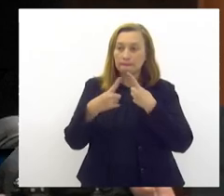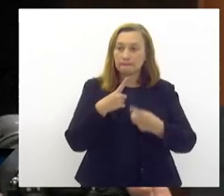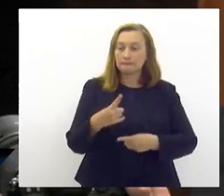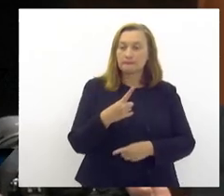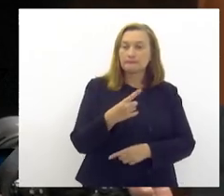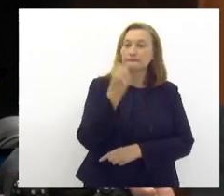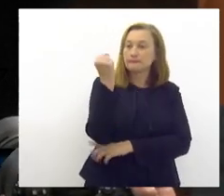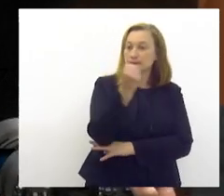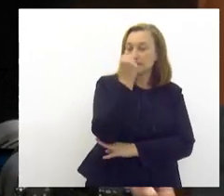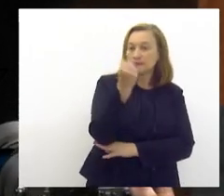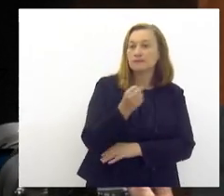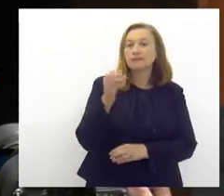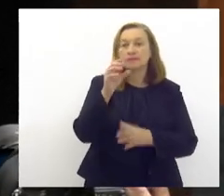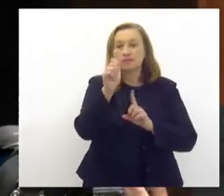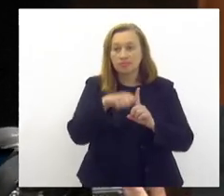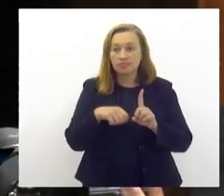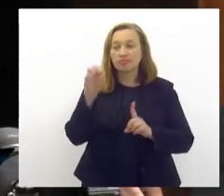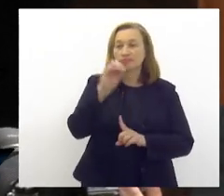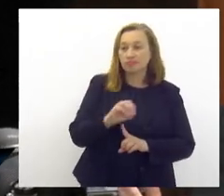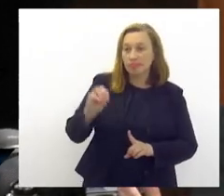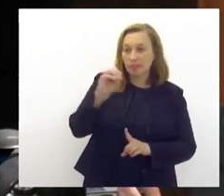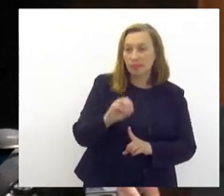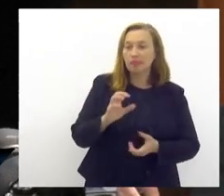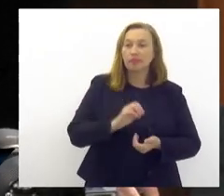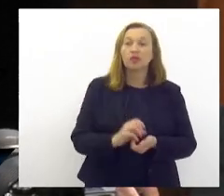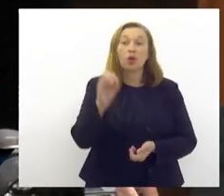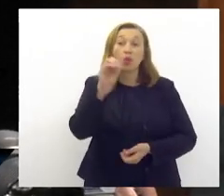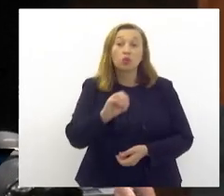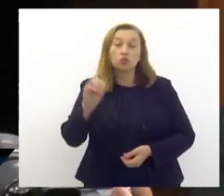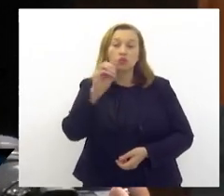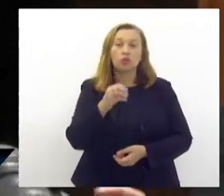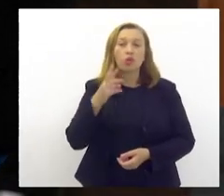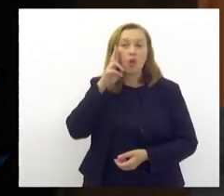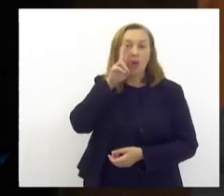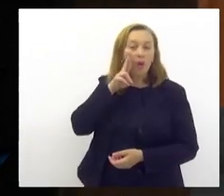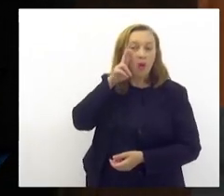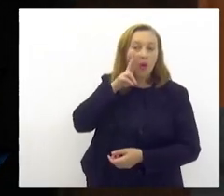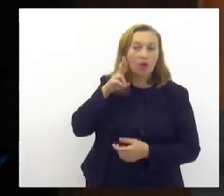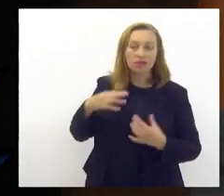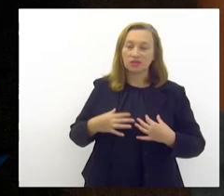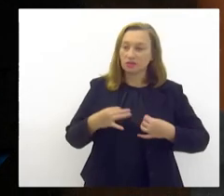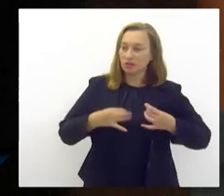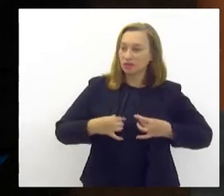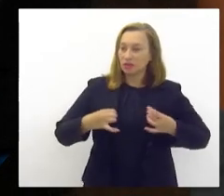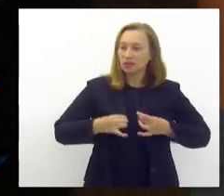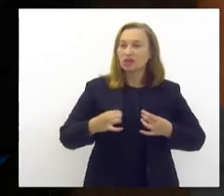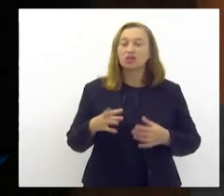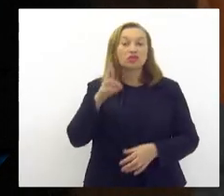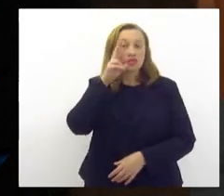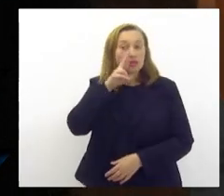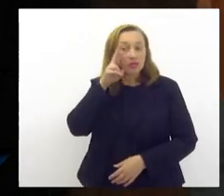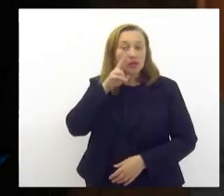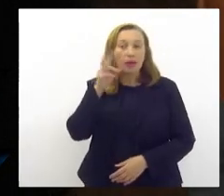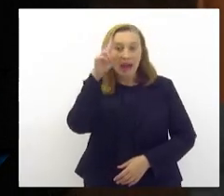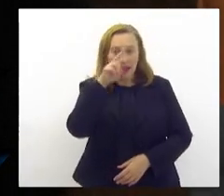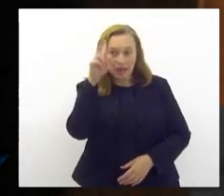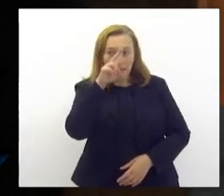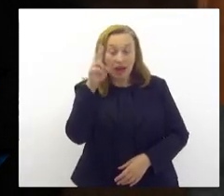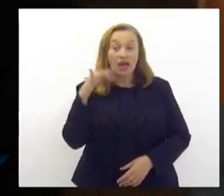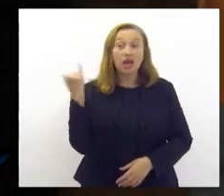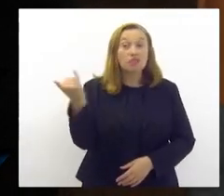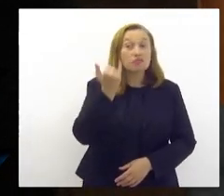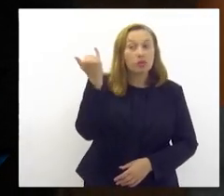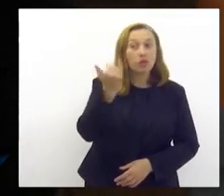central nesse mês de outubro, que é o mês do Outubro Rosa, e a gente se vestiu dessa maneira para relembrar algo que é